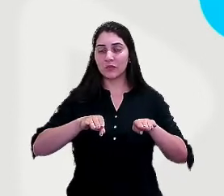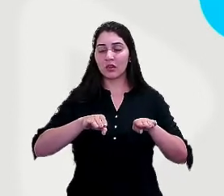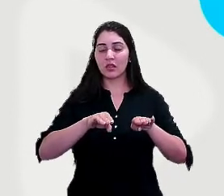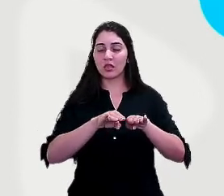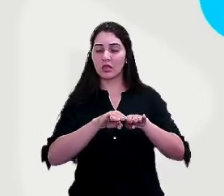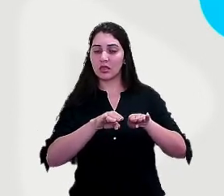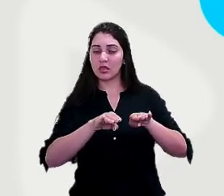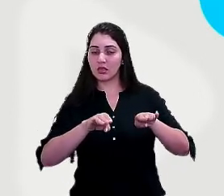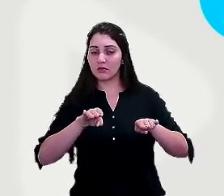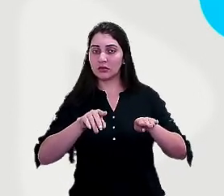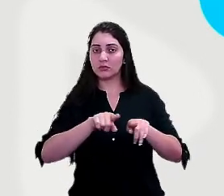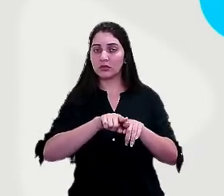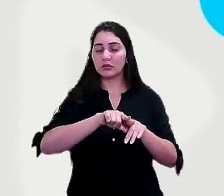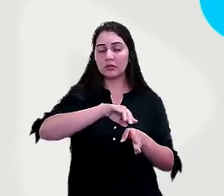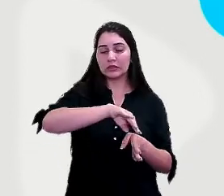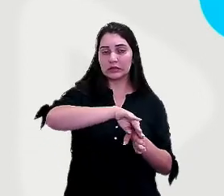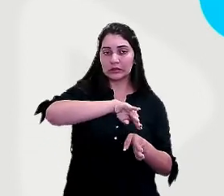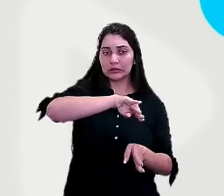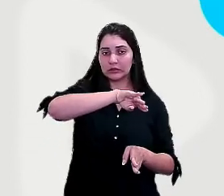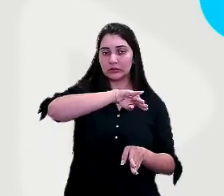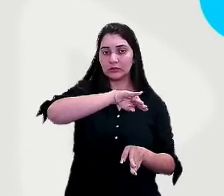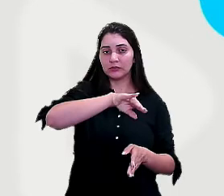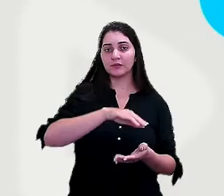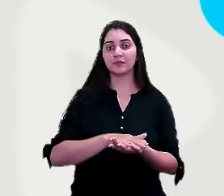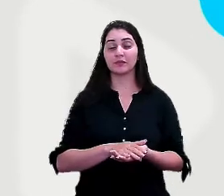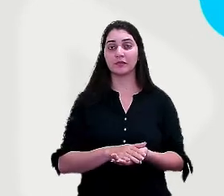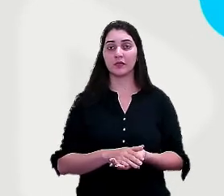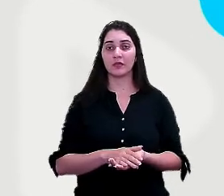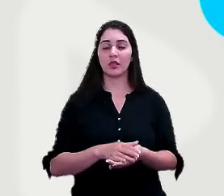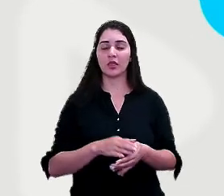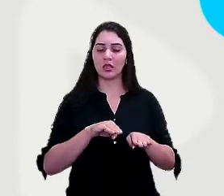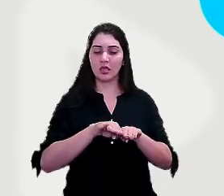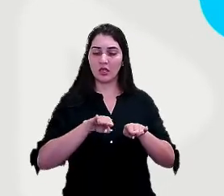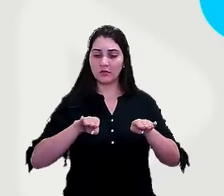na horizontal. Na vertical, no caso,